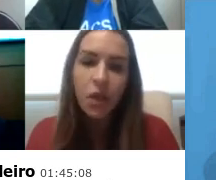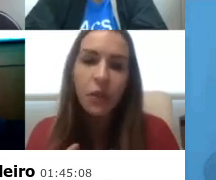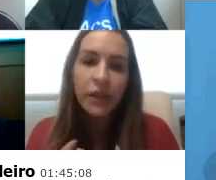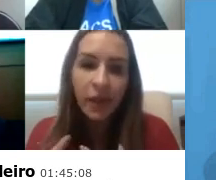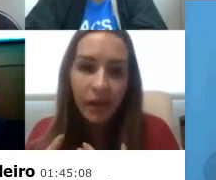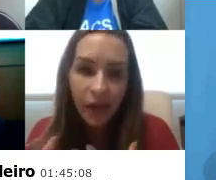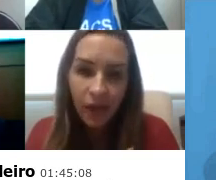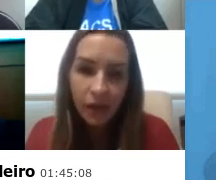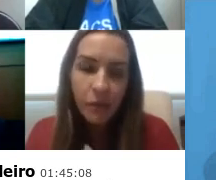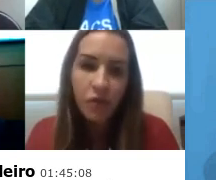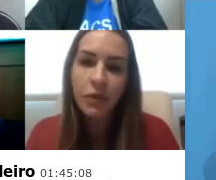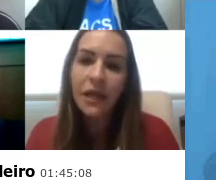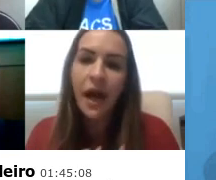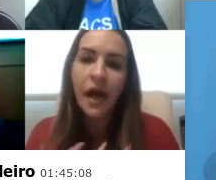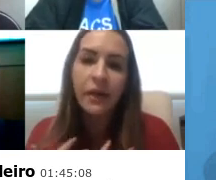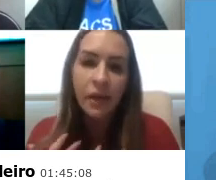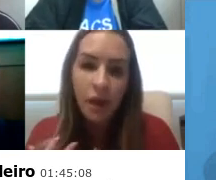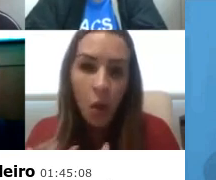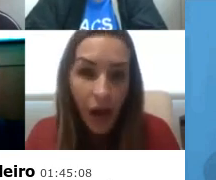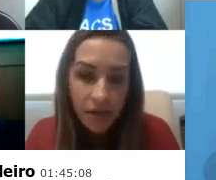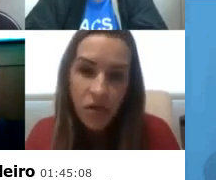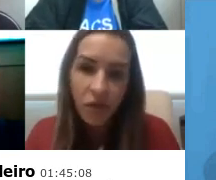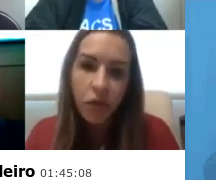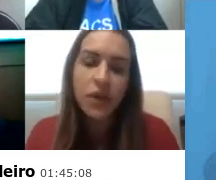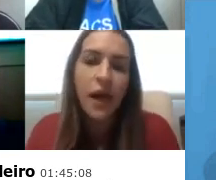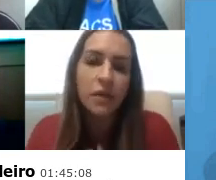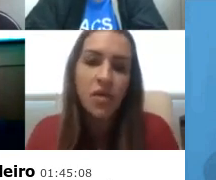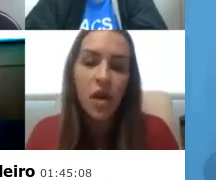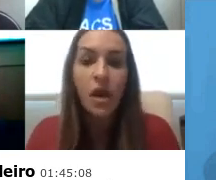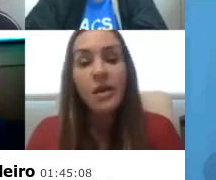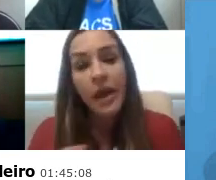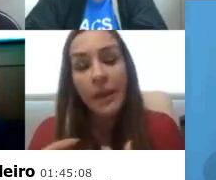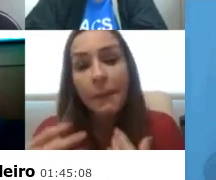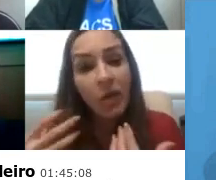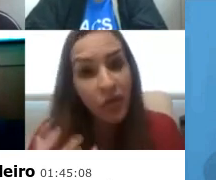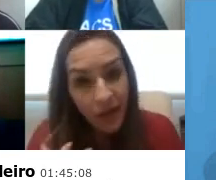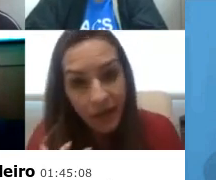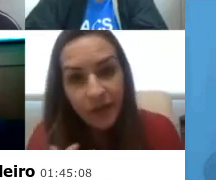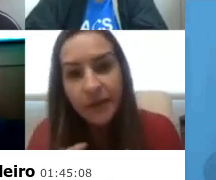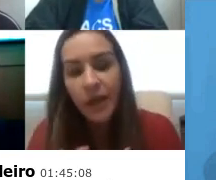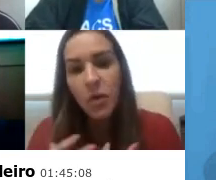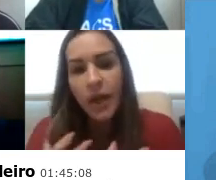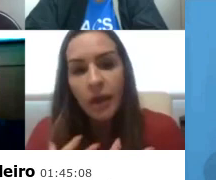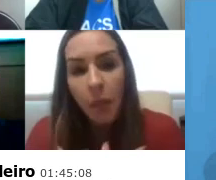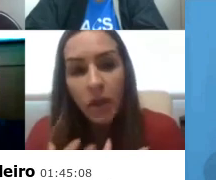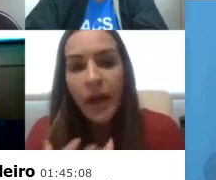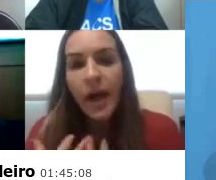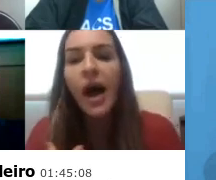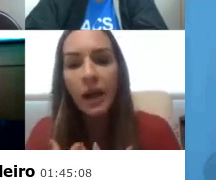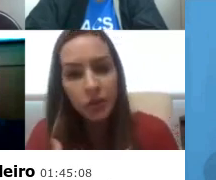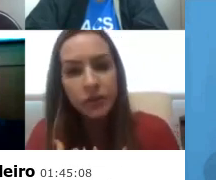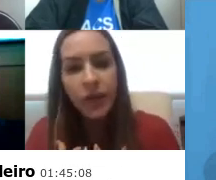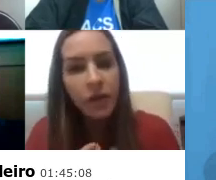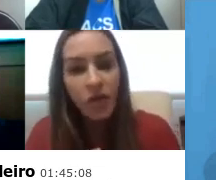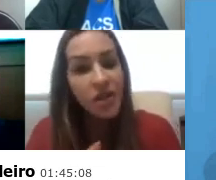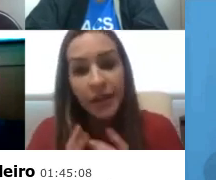domicílio entender a dinâmica familiar entender quais são as dificuldades prever o que é que pode dar